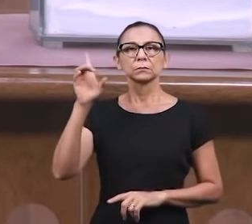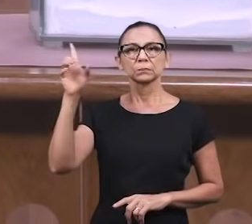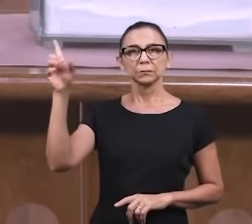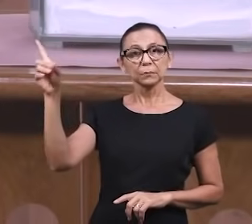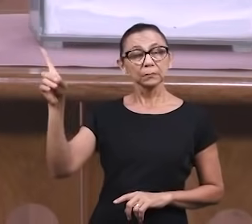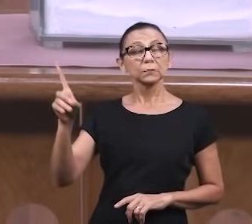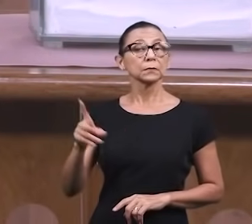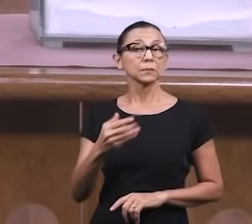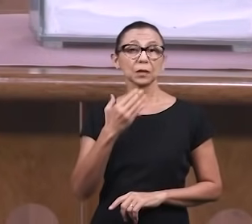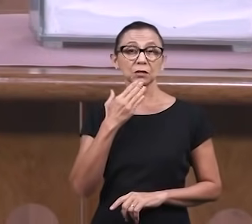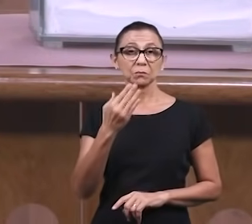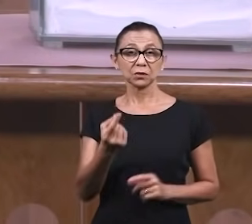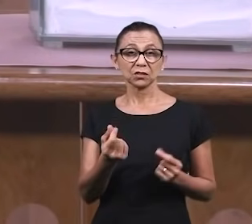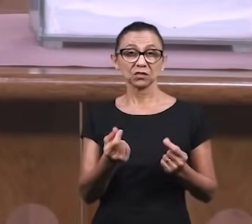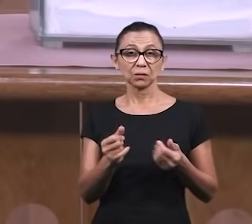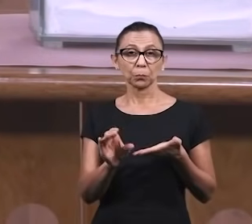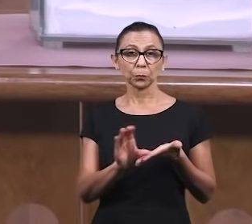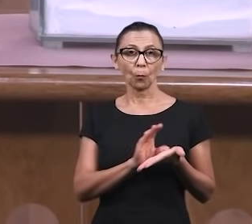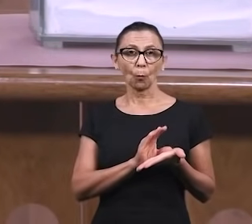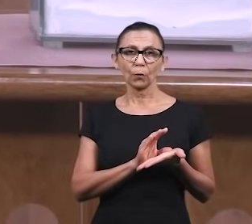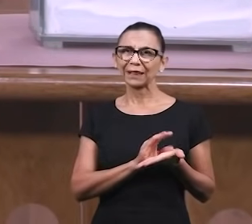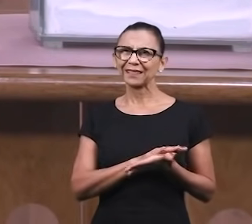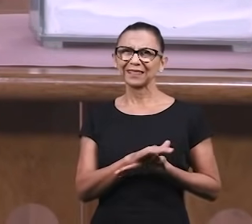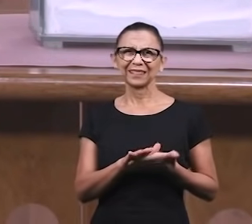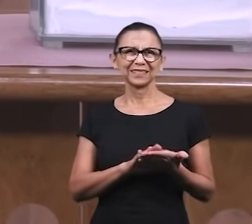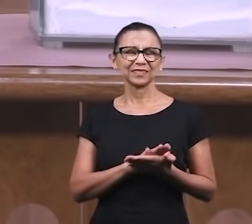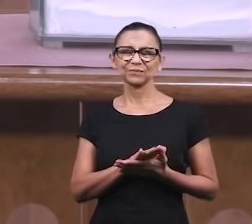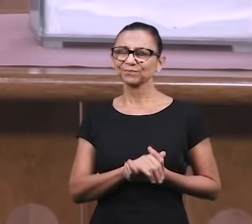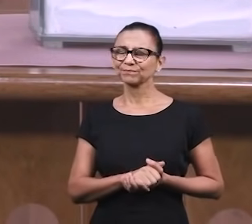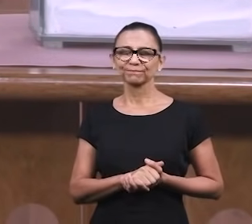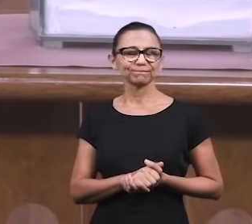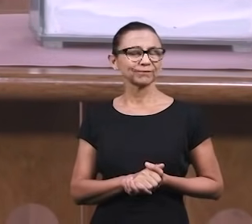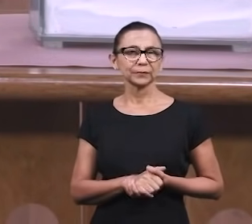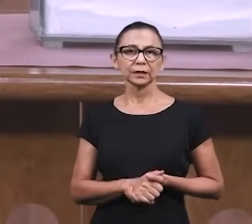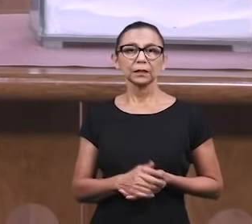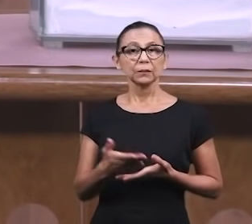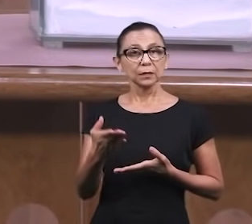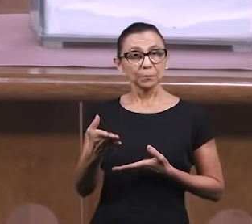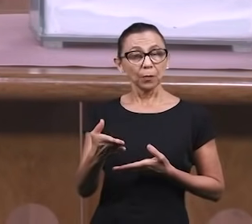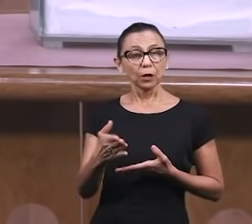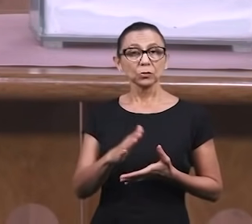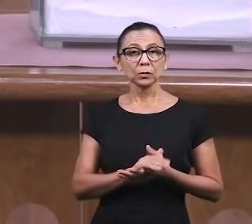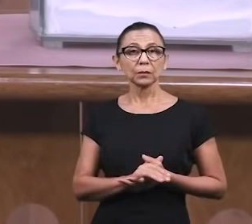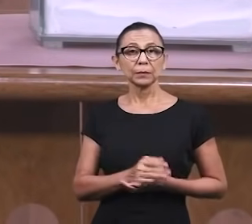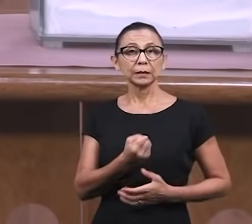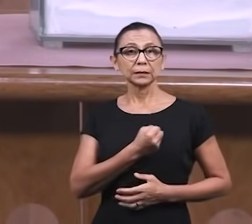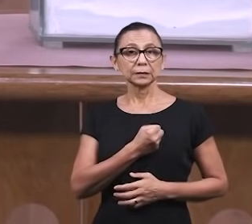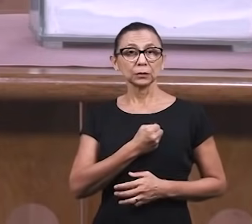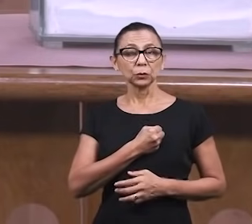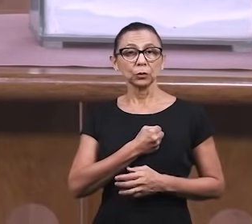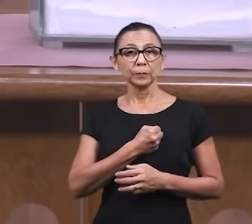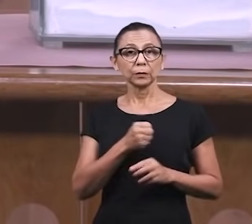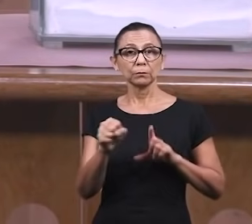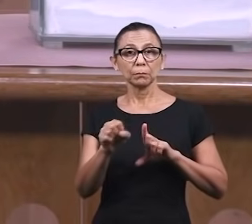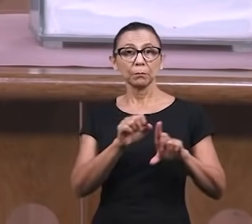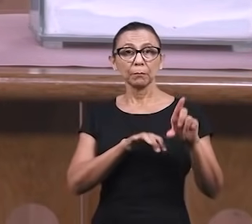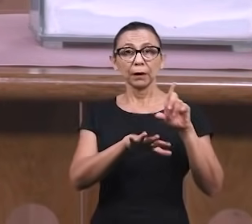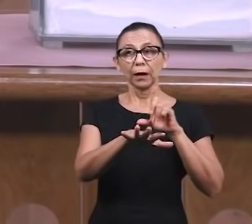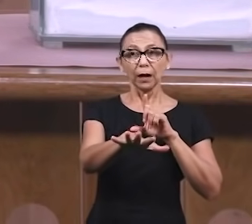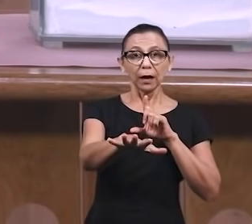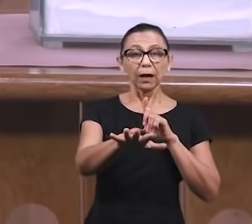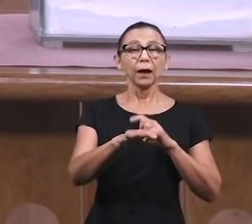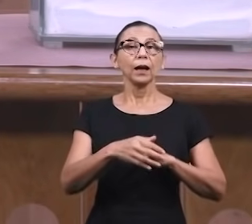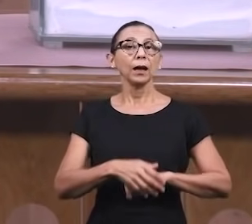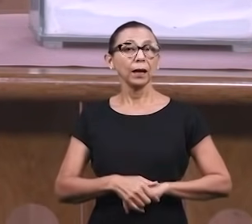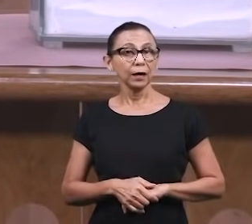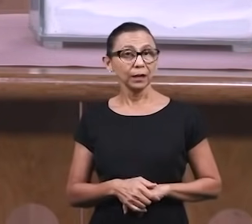vai te pedir qualquer tipo de contribuição. E você ainda pode compartilhar esse número com qualquer pessoa da sua família, amigos,